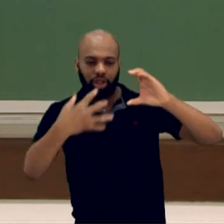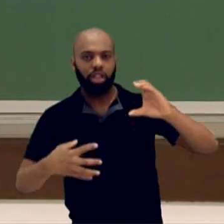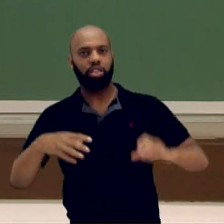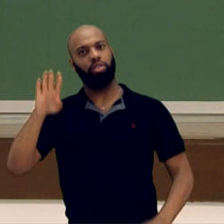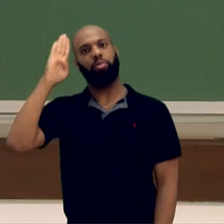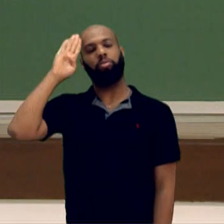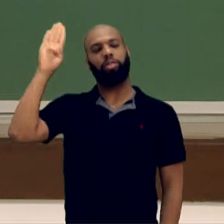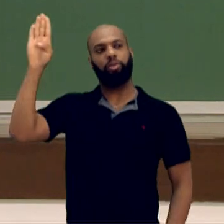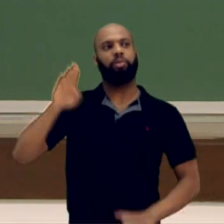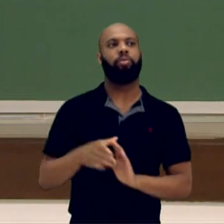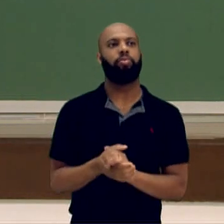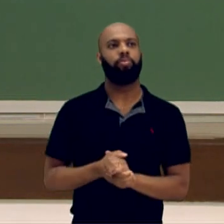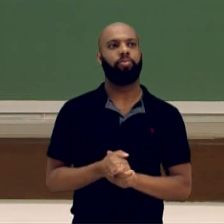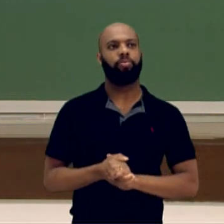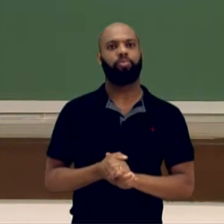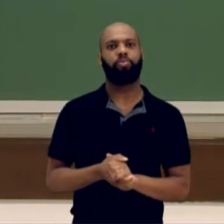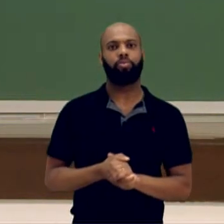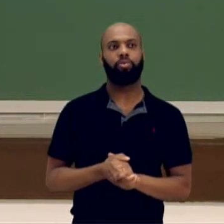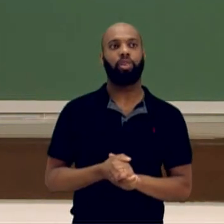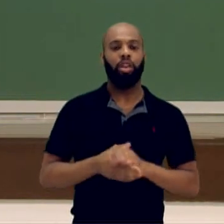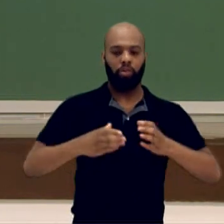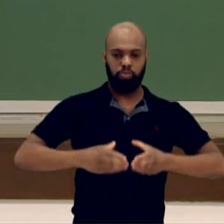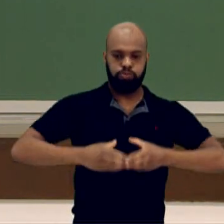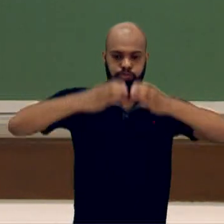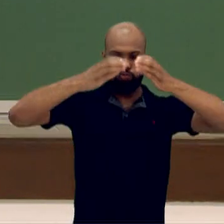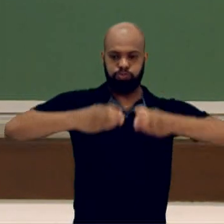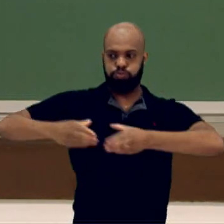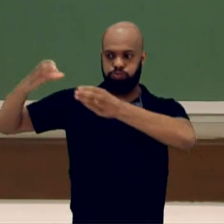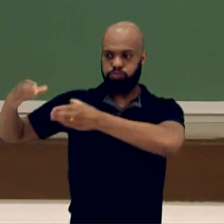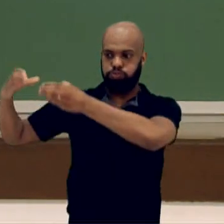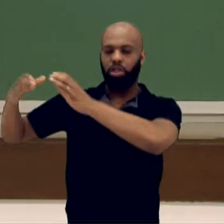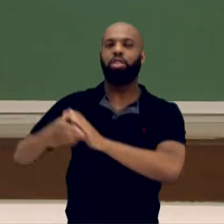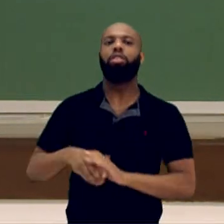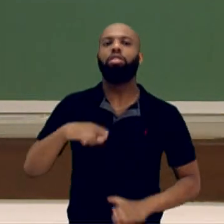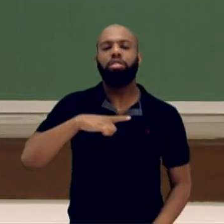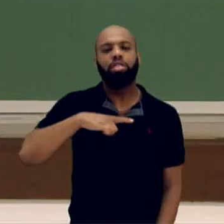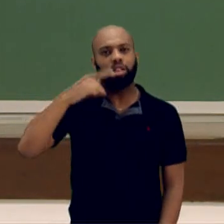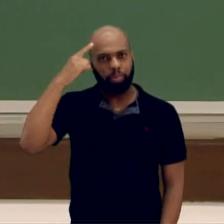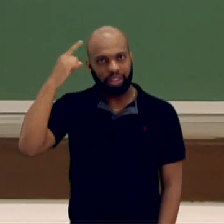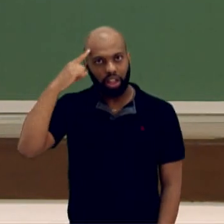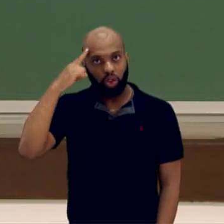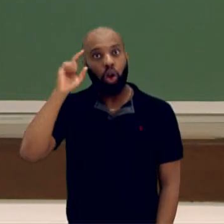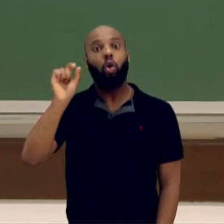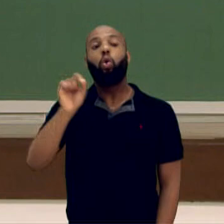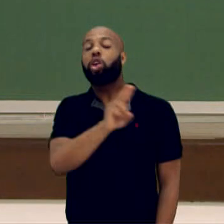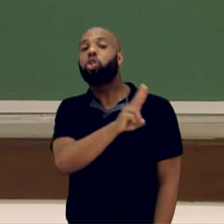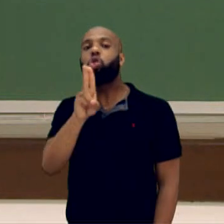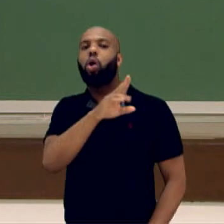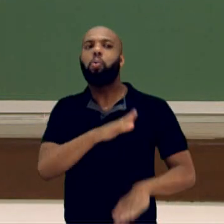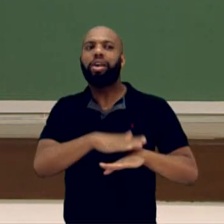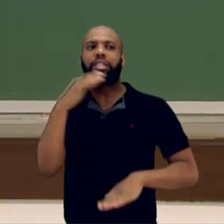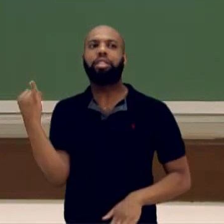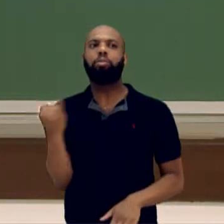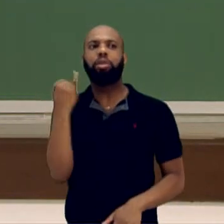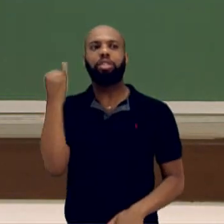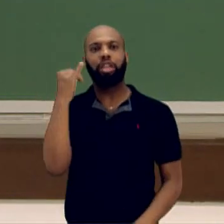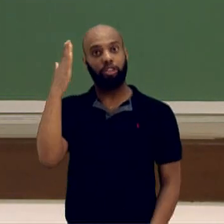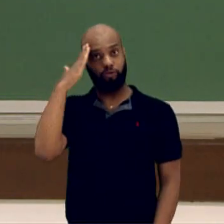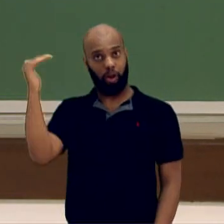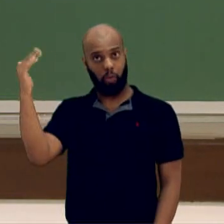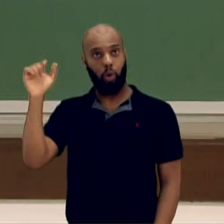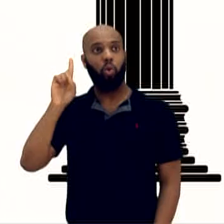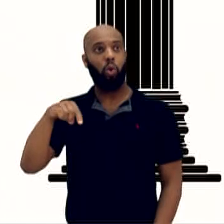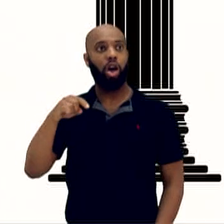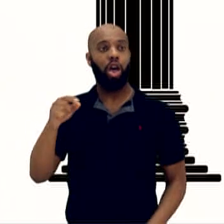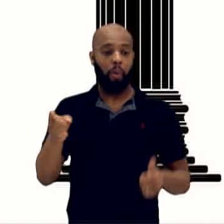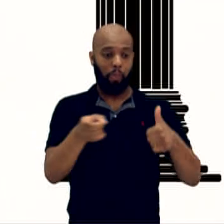tá? Aliás, dentro dos vários pensadores tem pensadores principais, né? Os nomes que mais se destacam do estoicismo. O primeiro